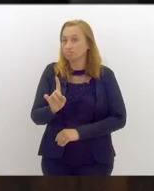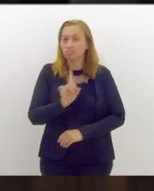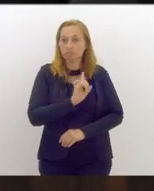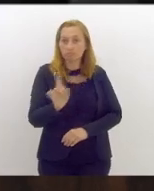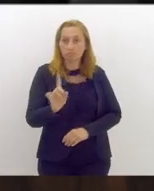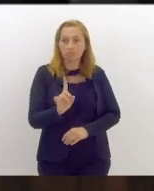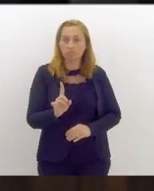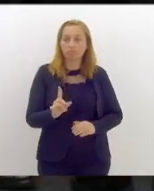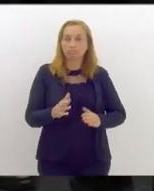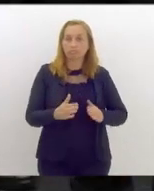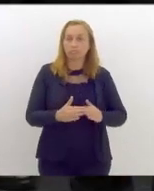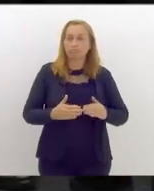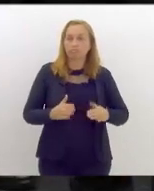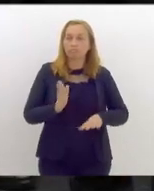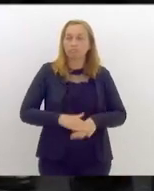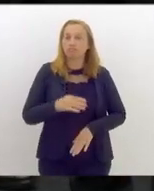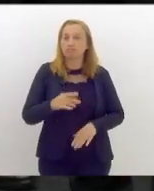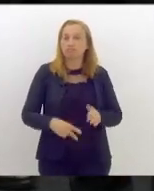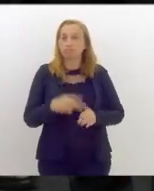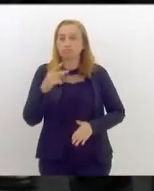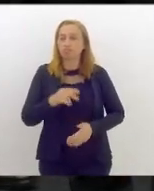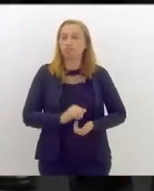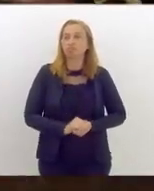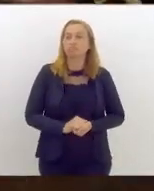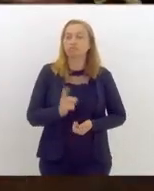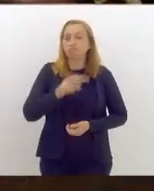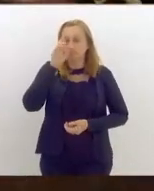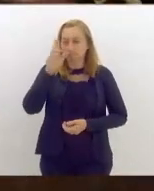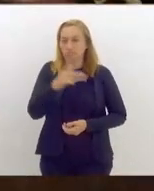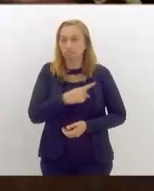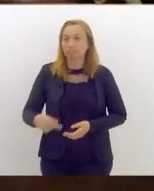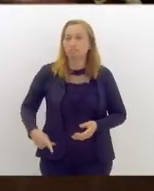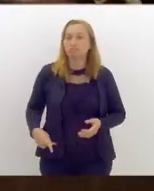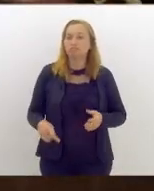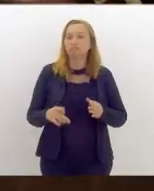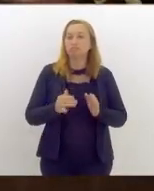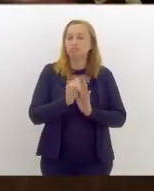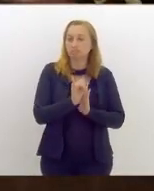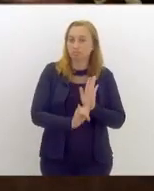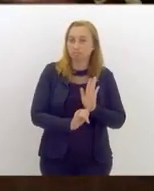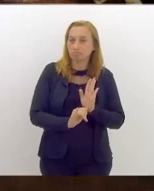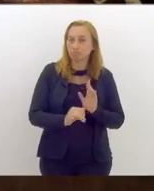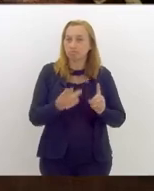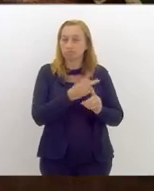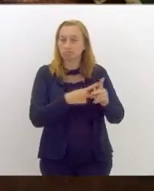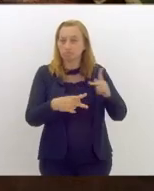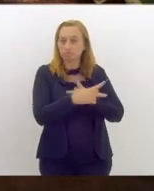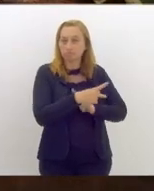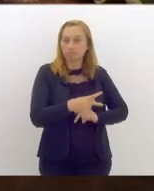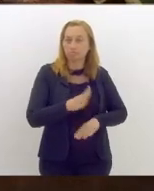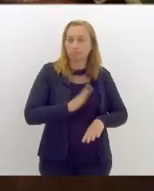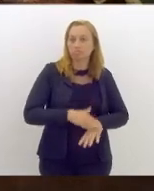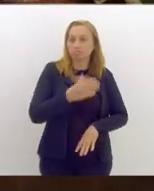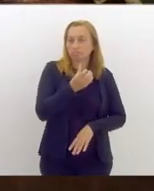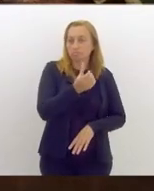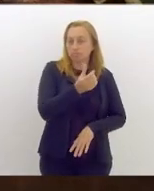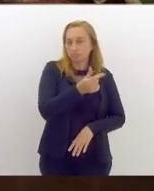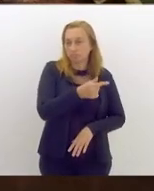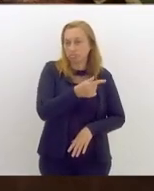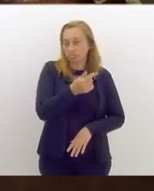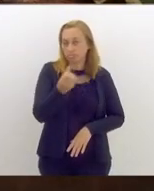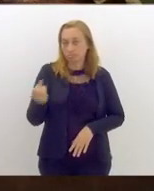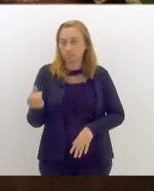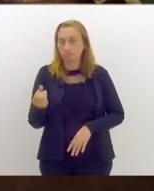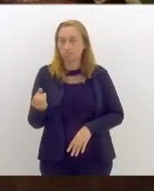por mais uma vez o relatório da CP do Rio previdência um relatório tem mais de 600 páginas onde